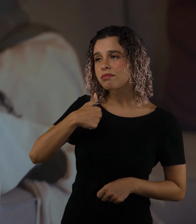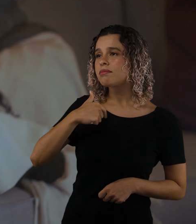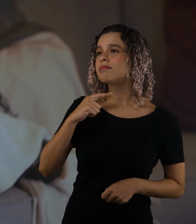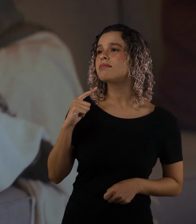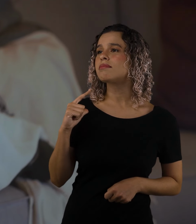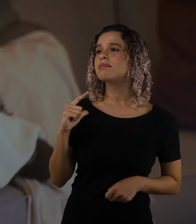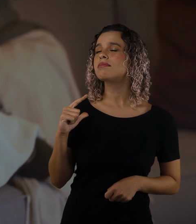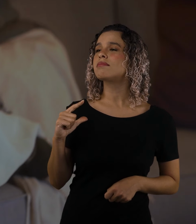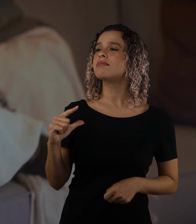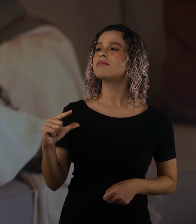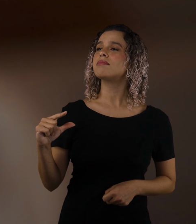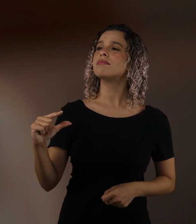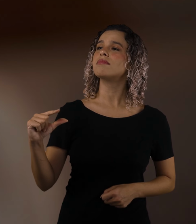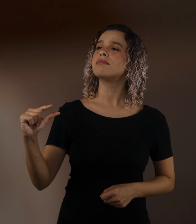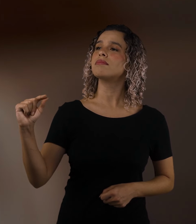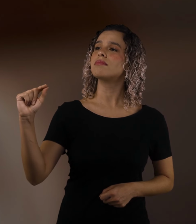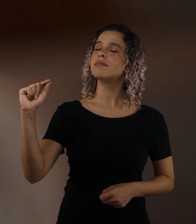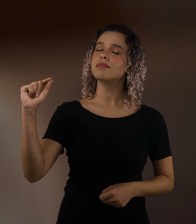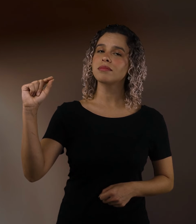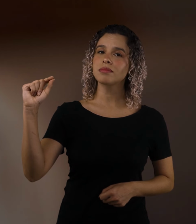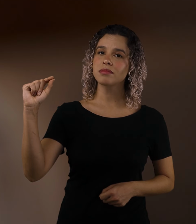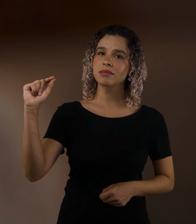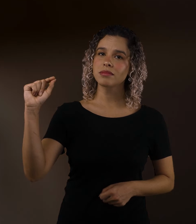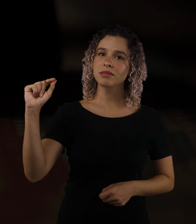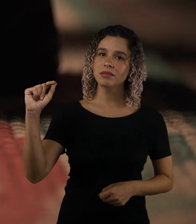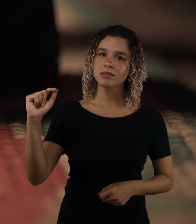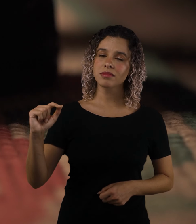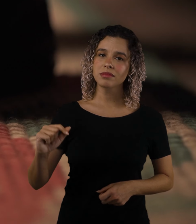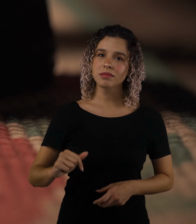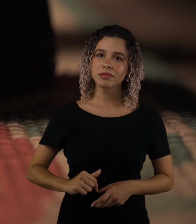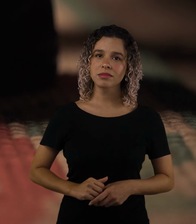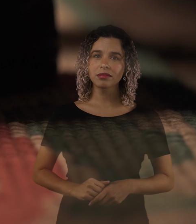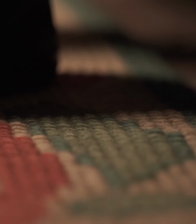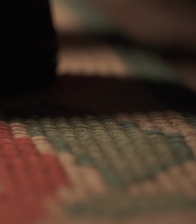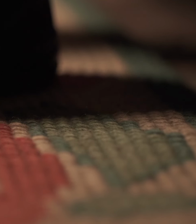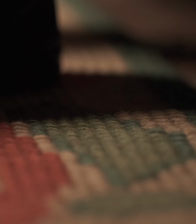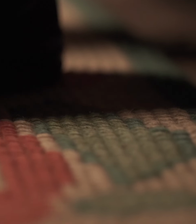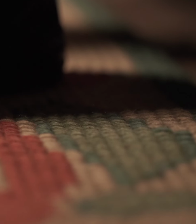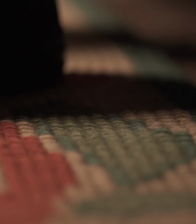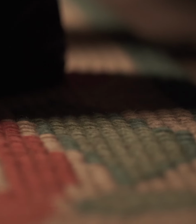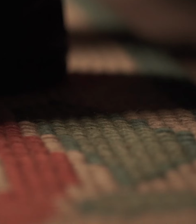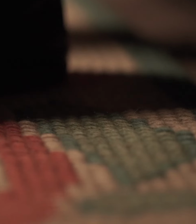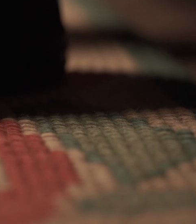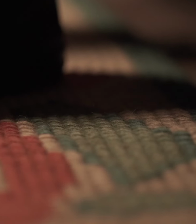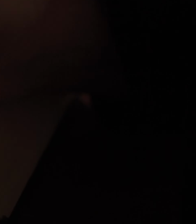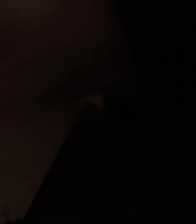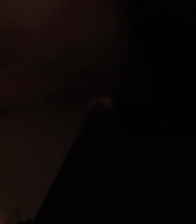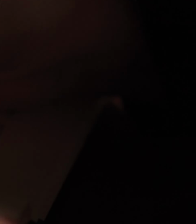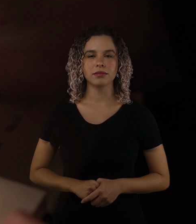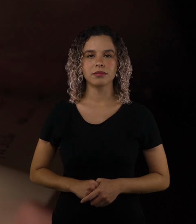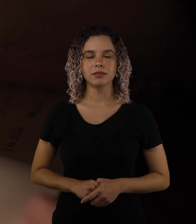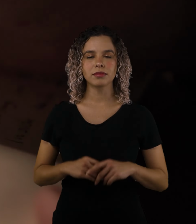E adormecemos ali mesmo. Marco o compasso com o pé de All-Star preto. Rabisco frases